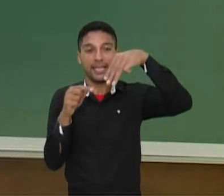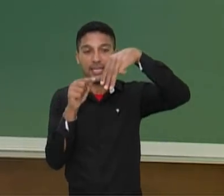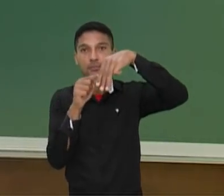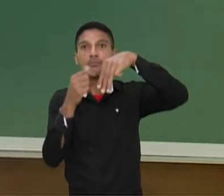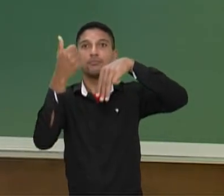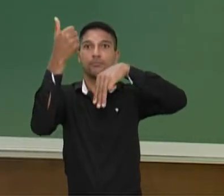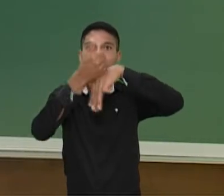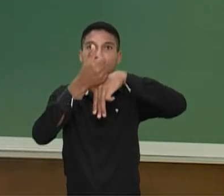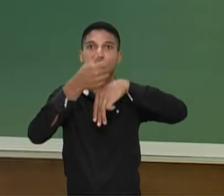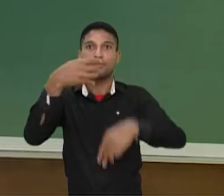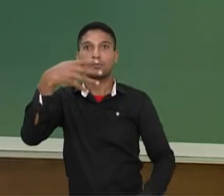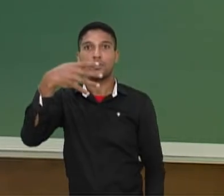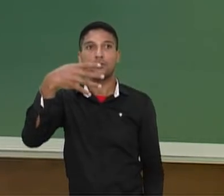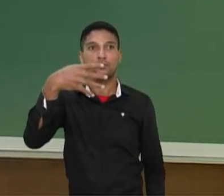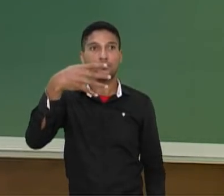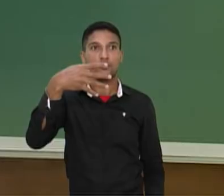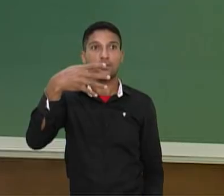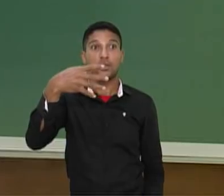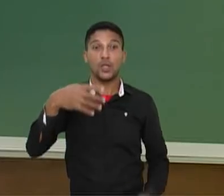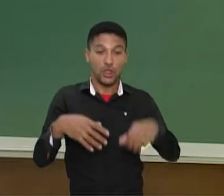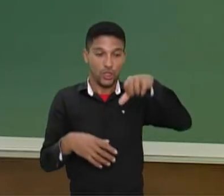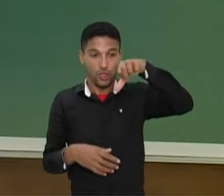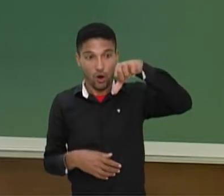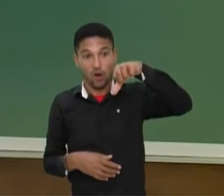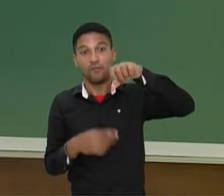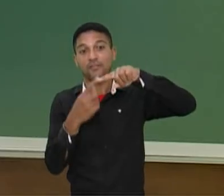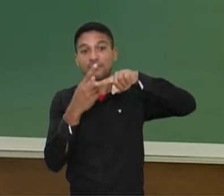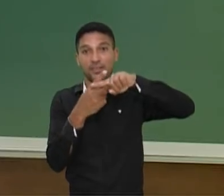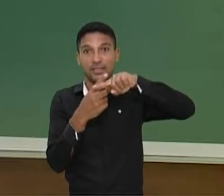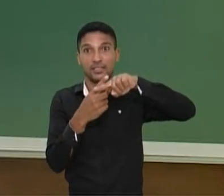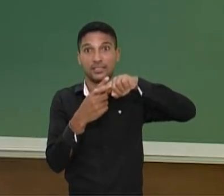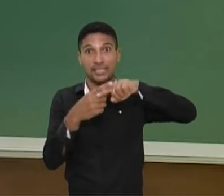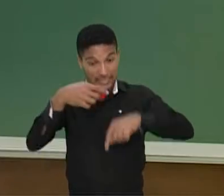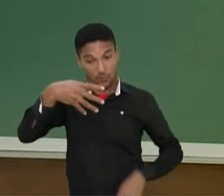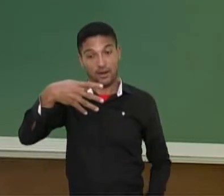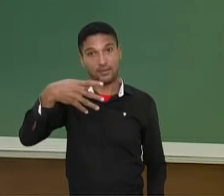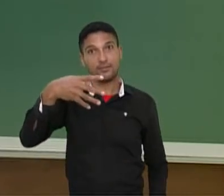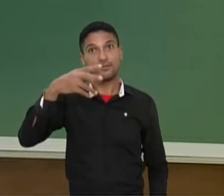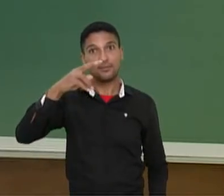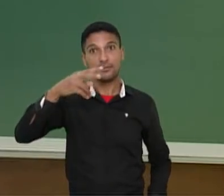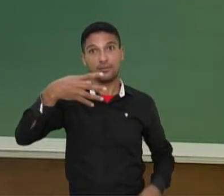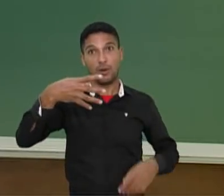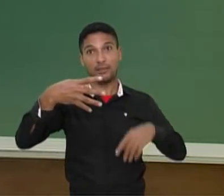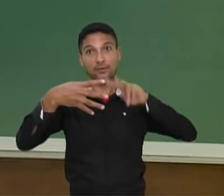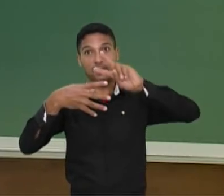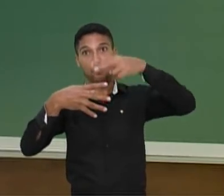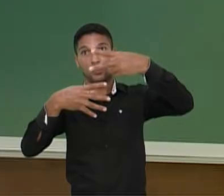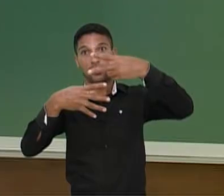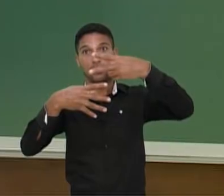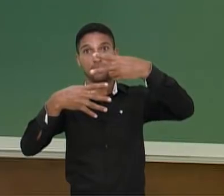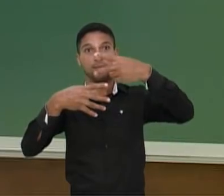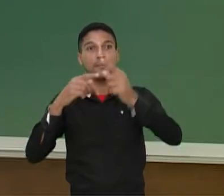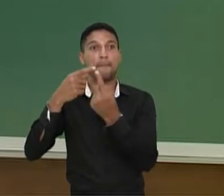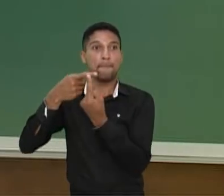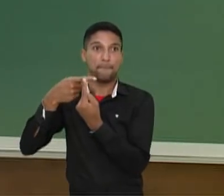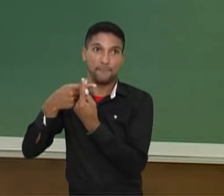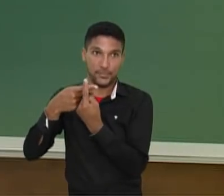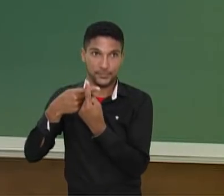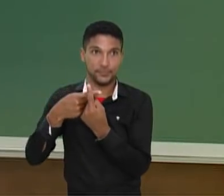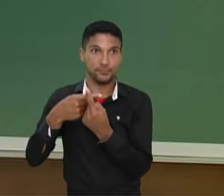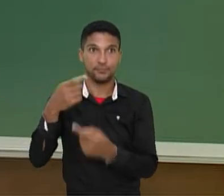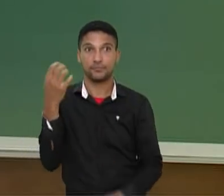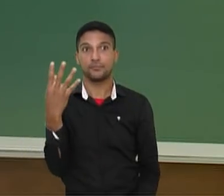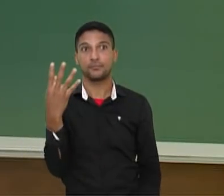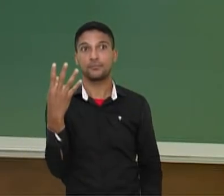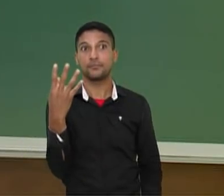4. Então vai ficar 9 vezes 4 ao quadrado, mais 42 vezes 4,